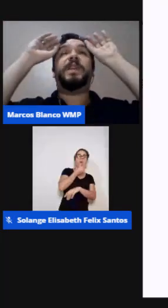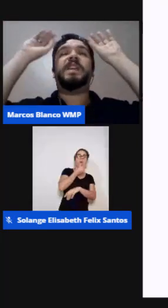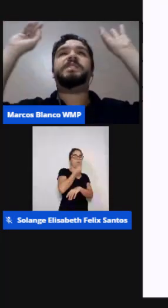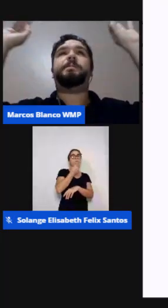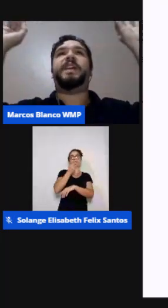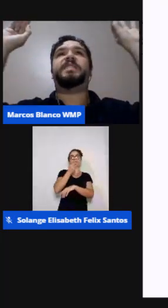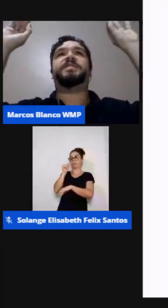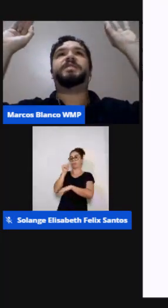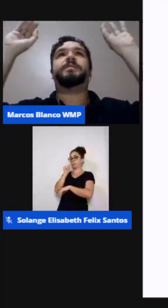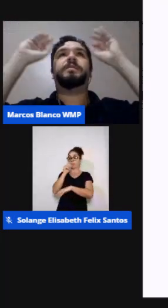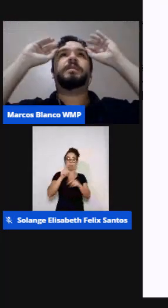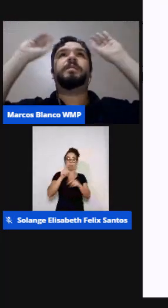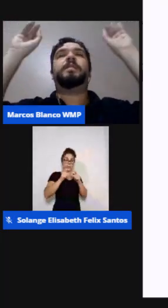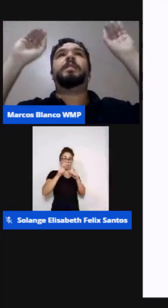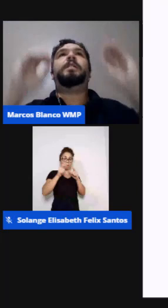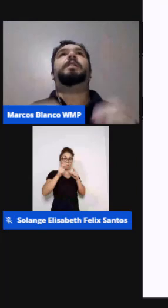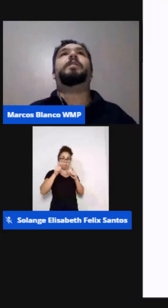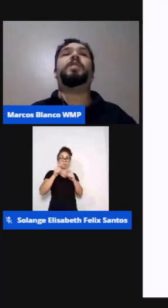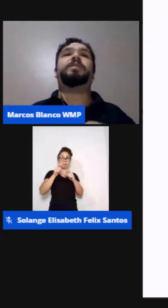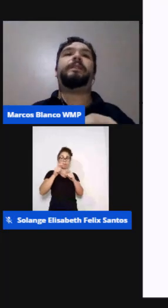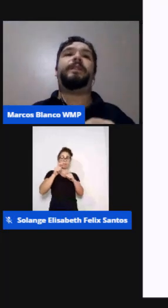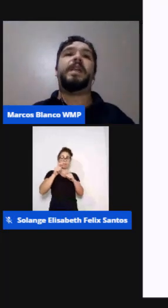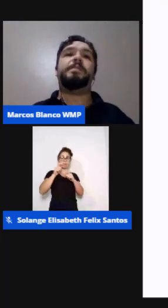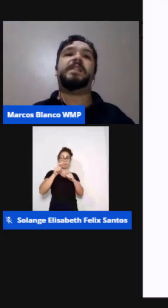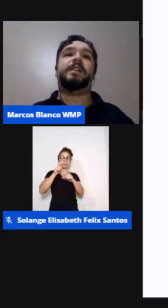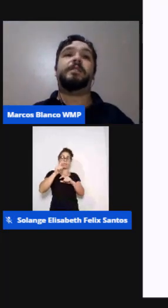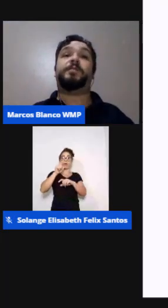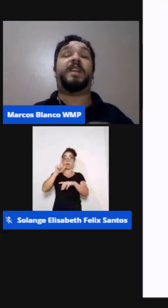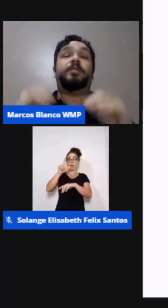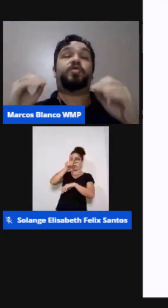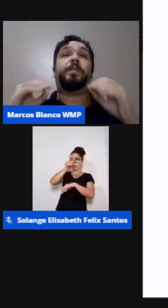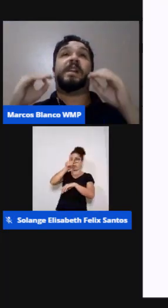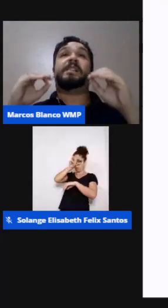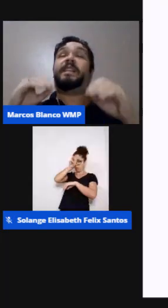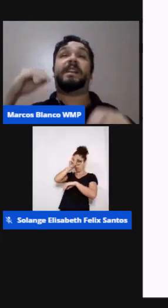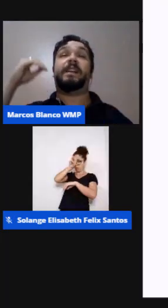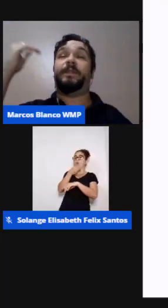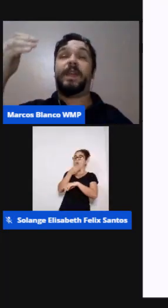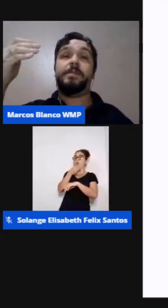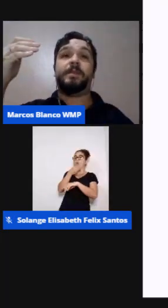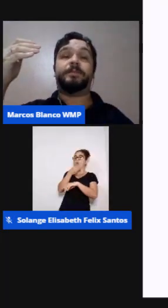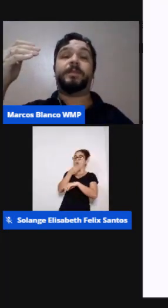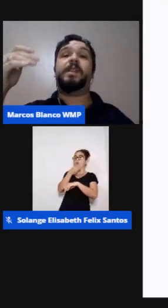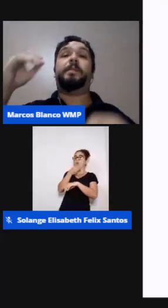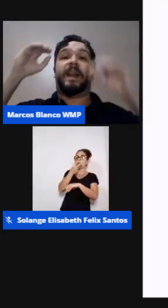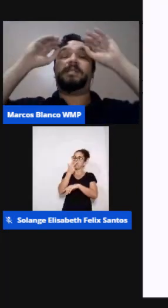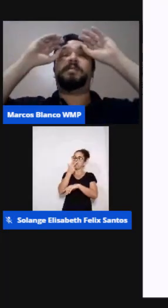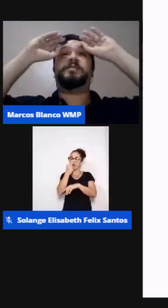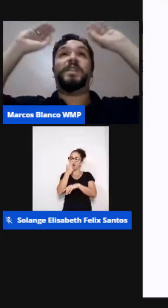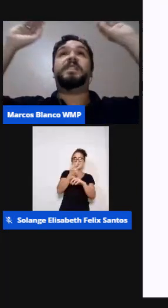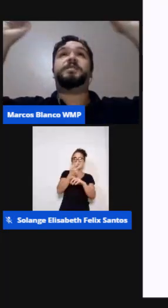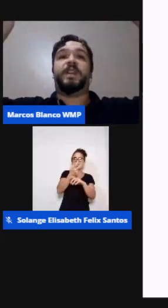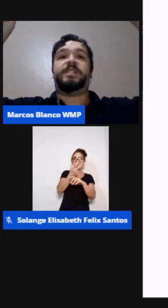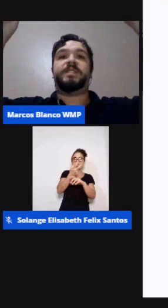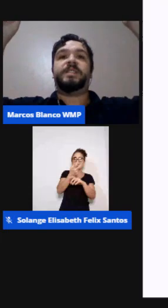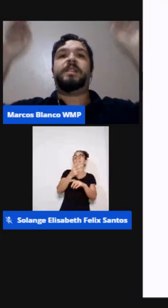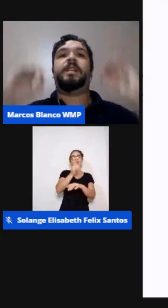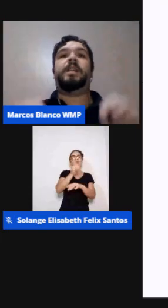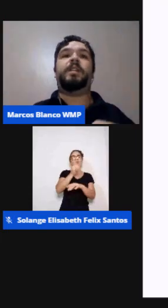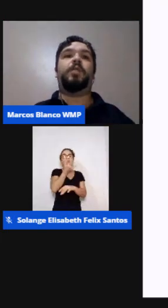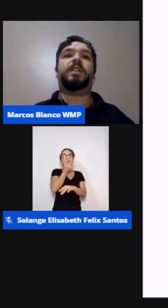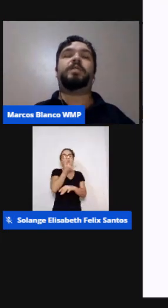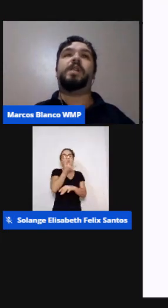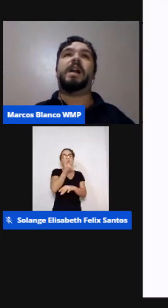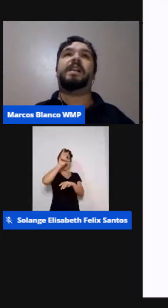parece uma espinha de peixe. Enquanto a antena da fêmea parece uma espinha de